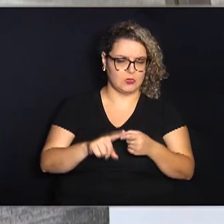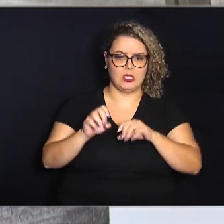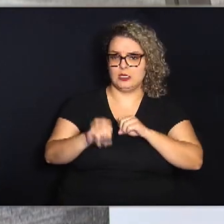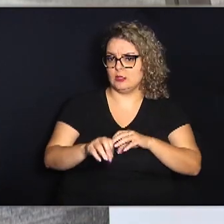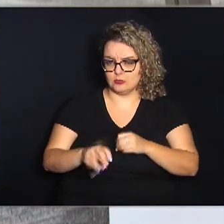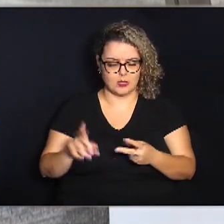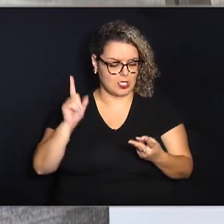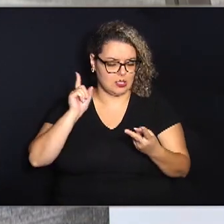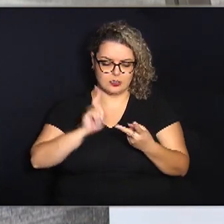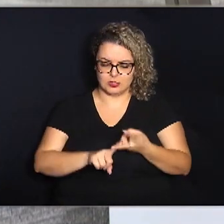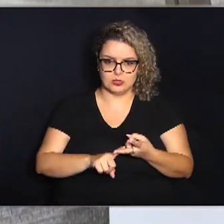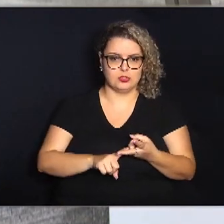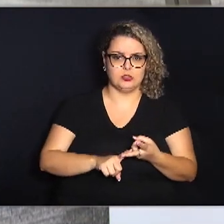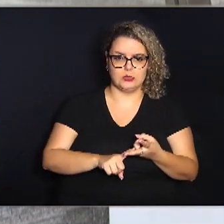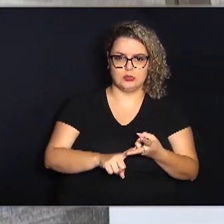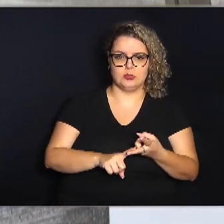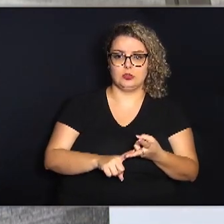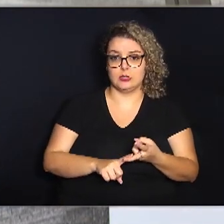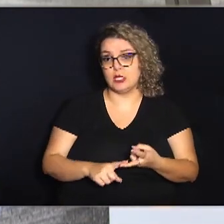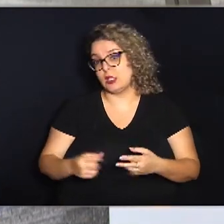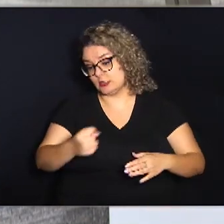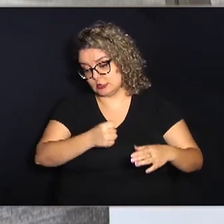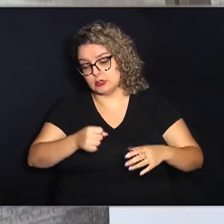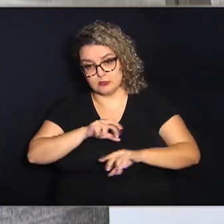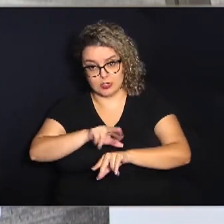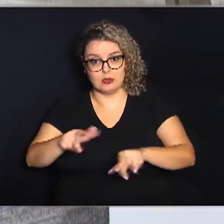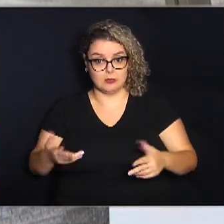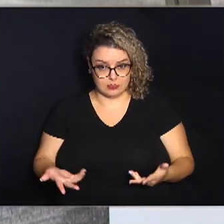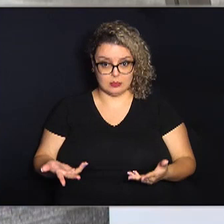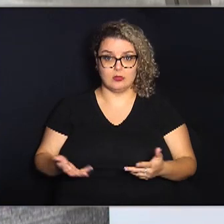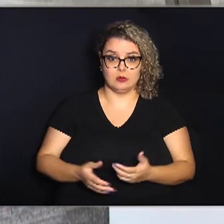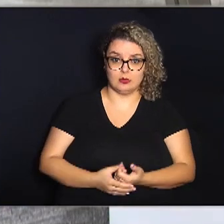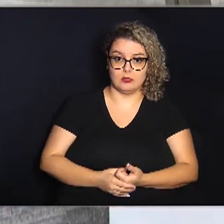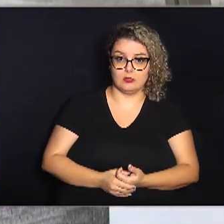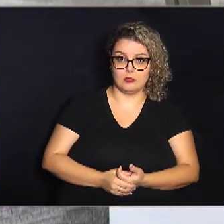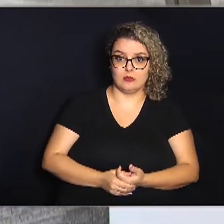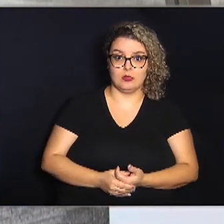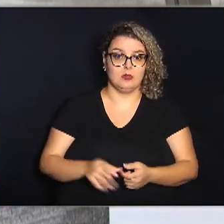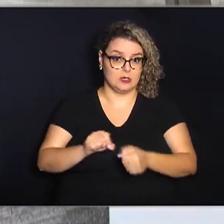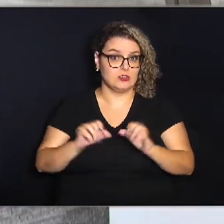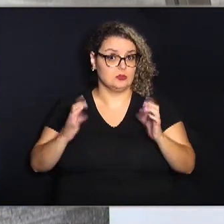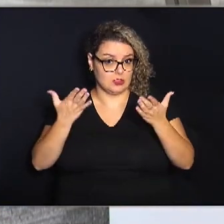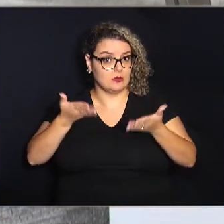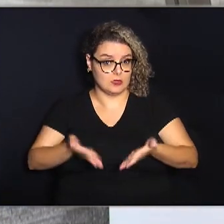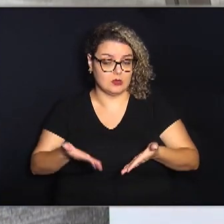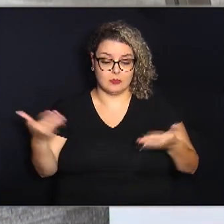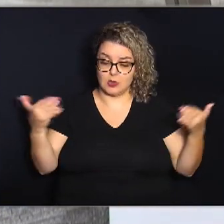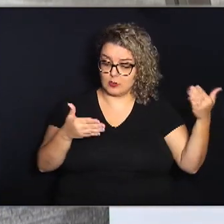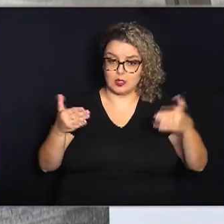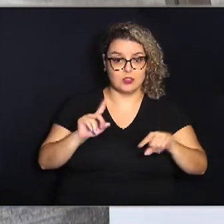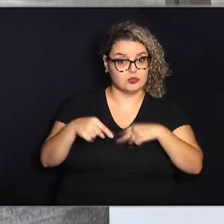educação, na área inclusive da gastronomia, onde realizando eventos aqui virão participantes de